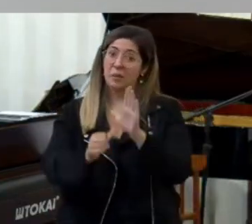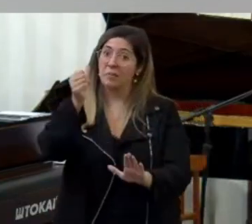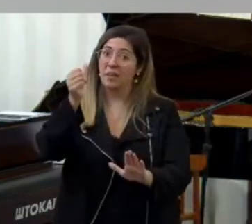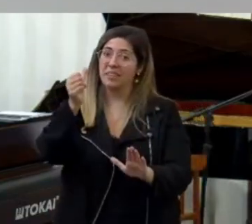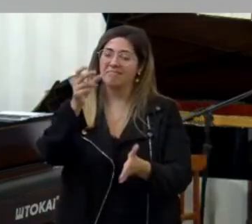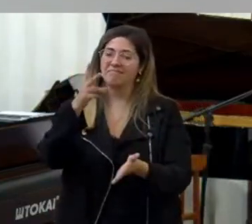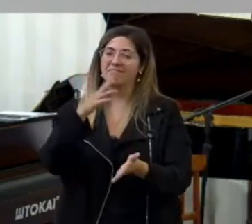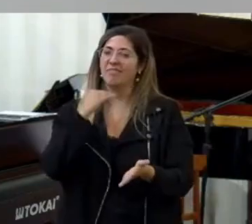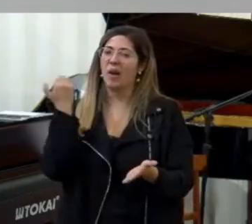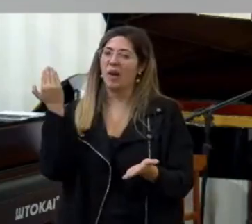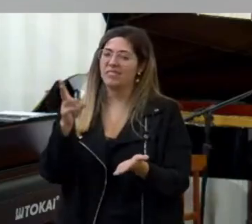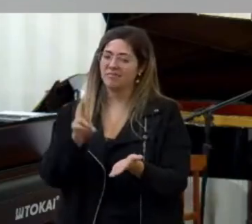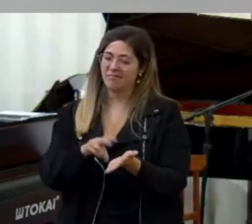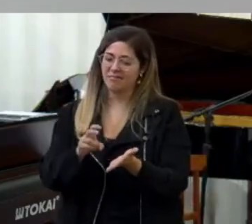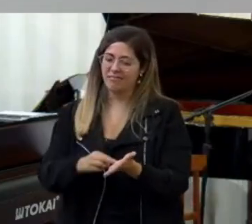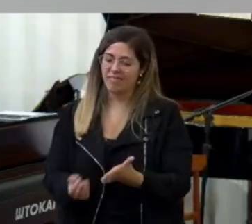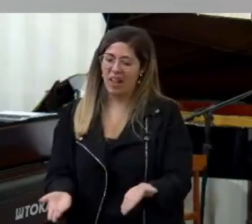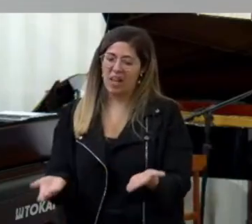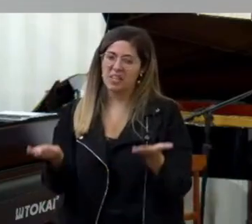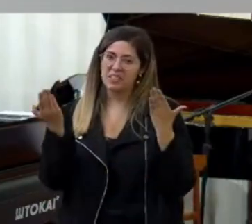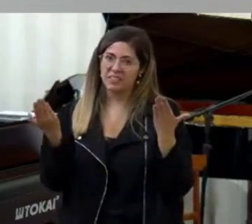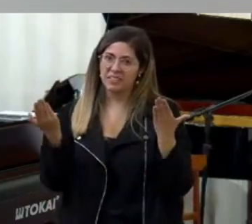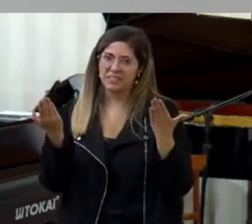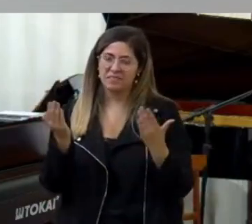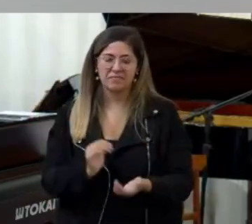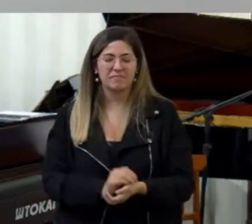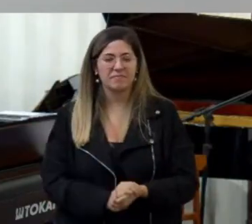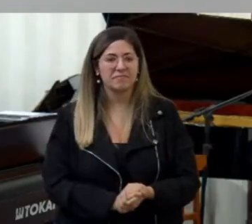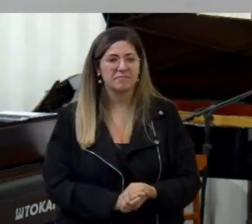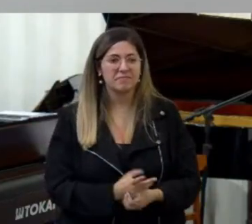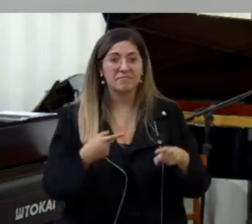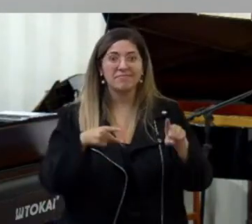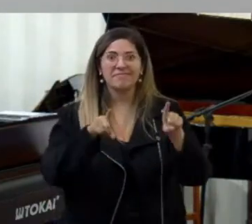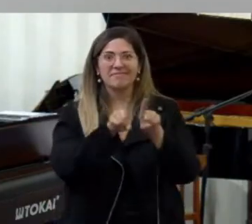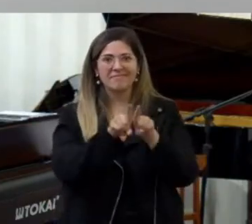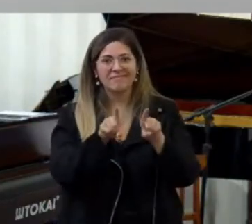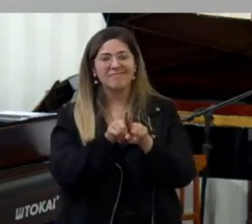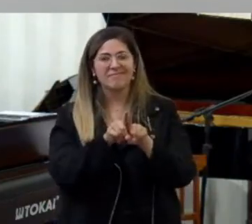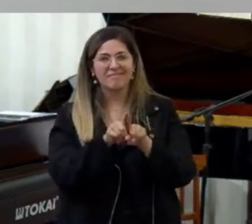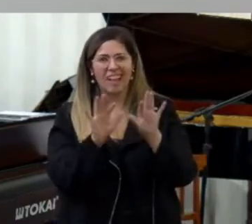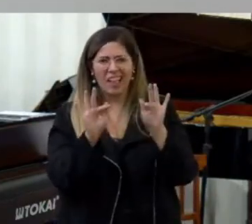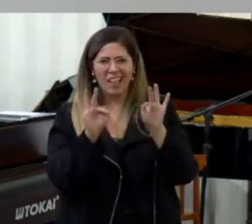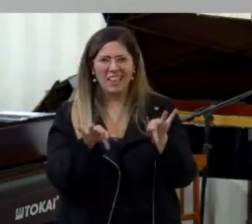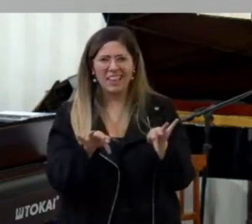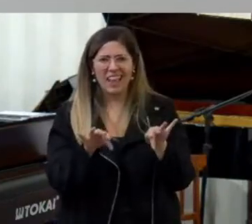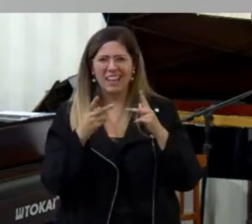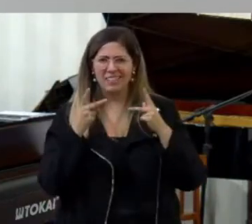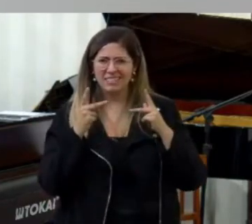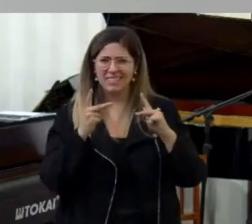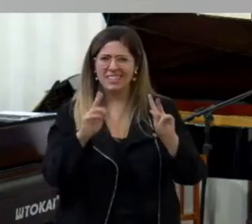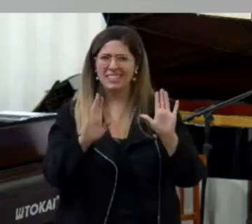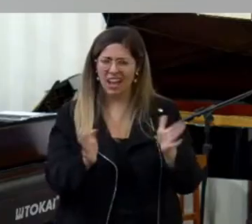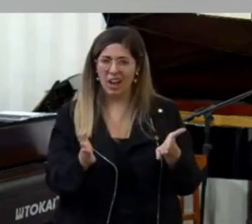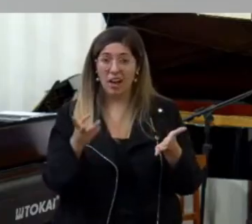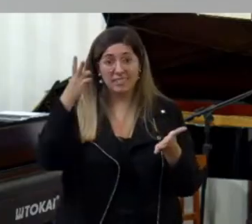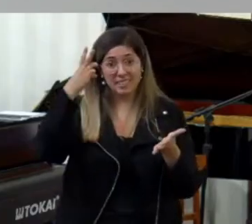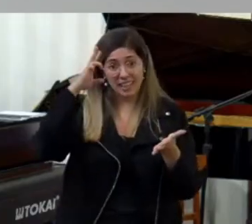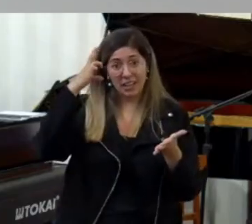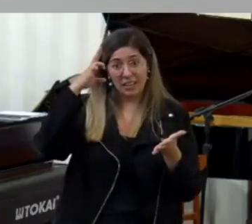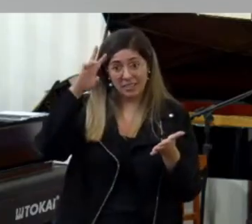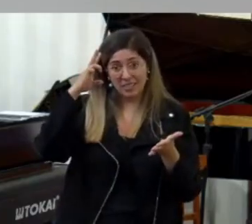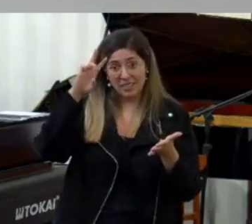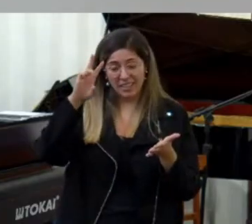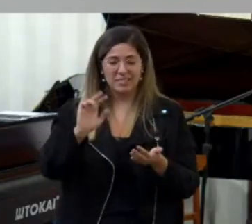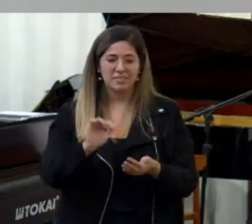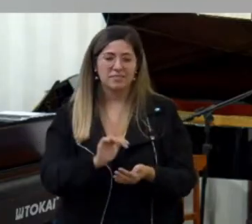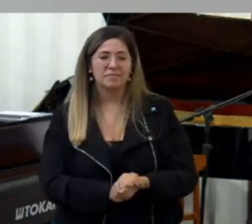primeiro a ressurgir. Por esse motivo, meus irmãos, eu concluo essa meditação lembrando os